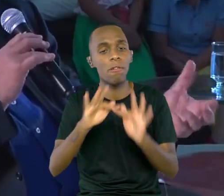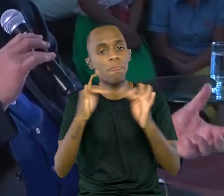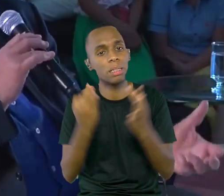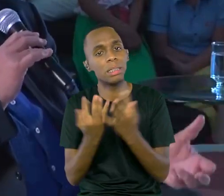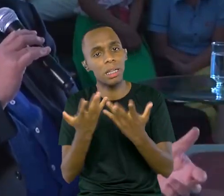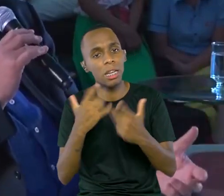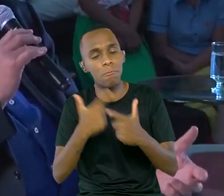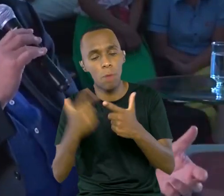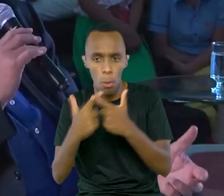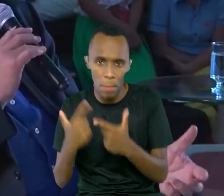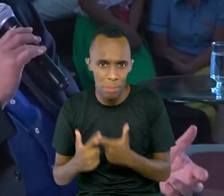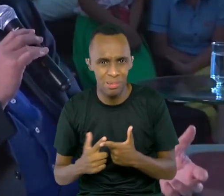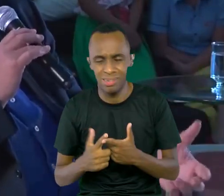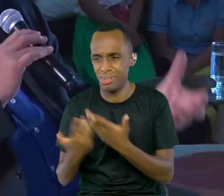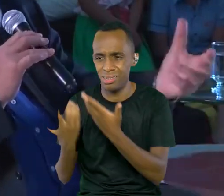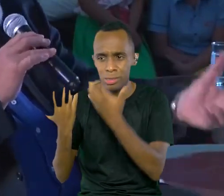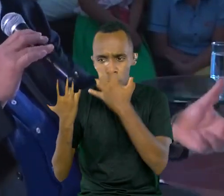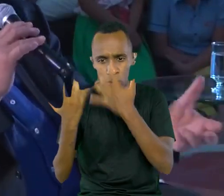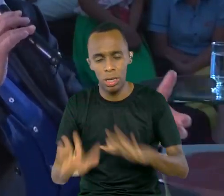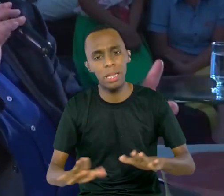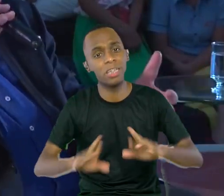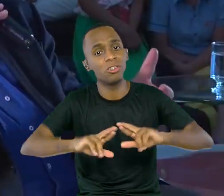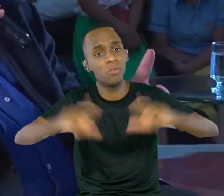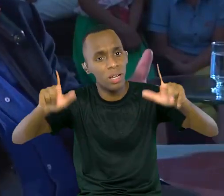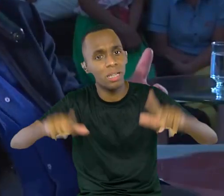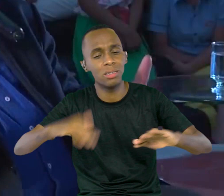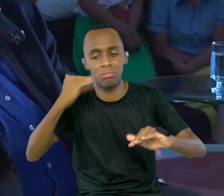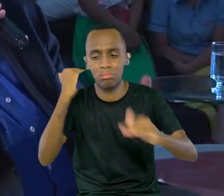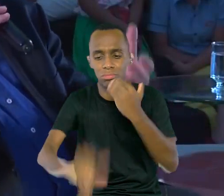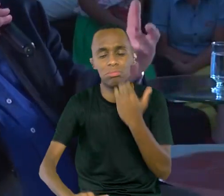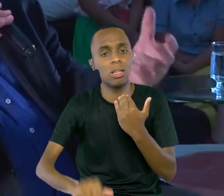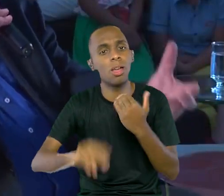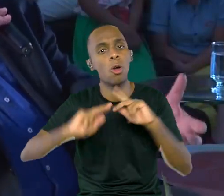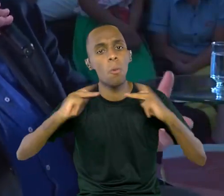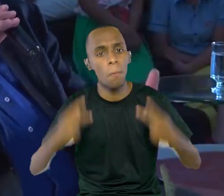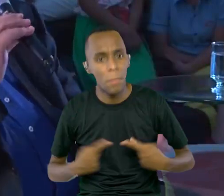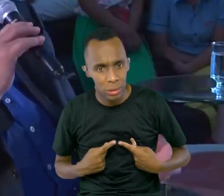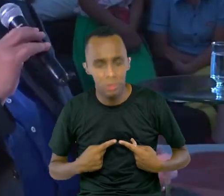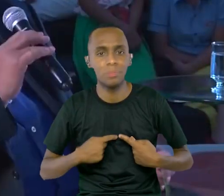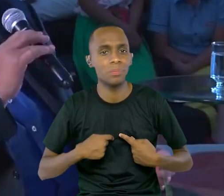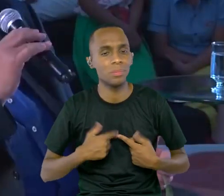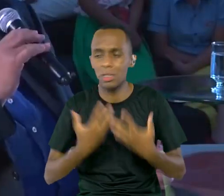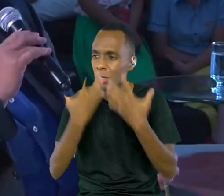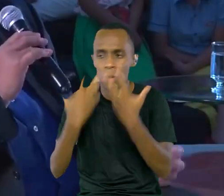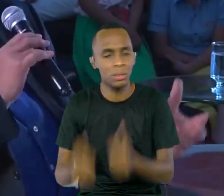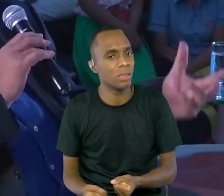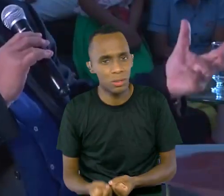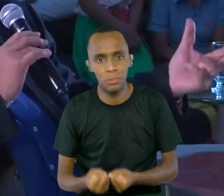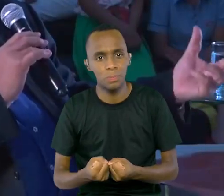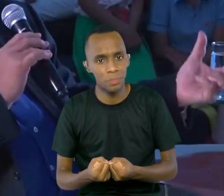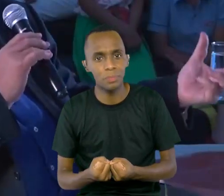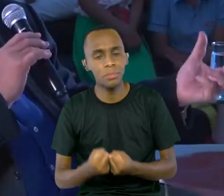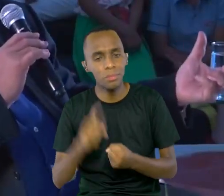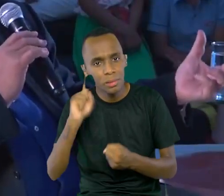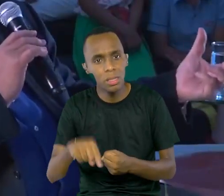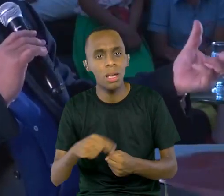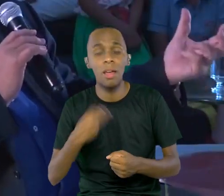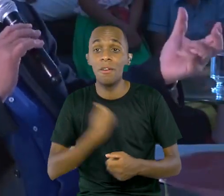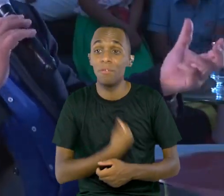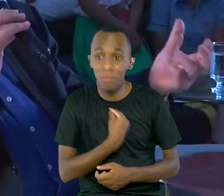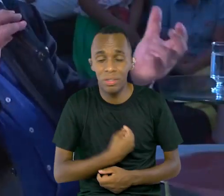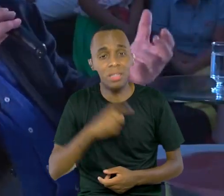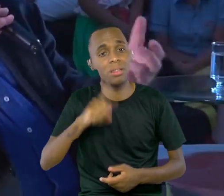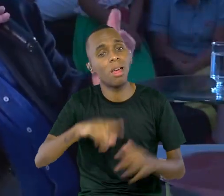resquício do fratricídio. A recusa às diferenças, a ruptura da ideia de humanidade, a não aceitação